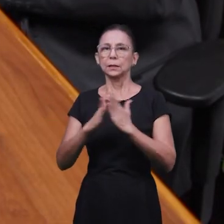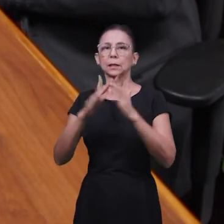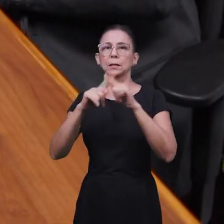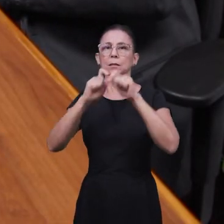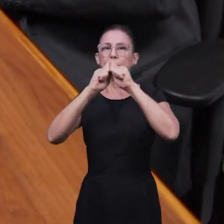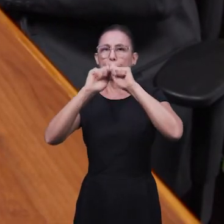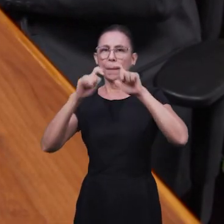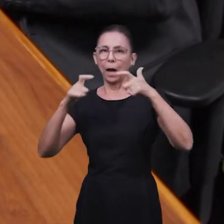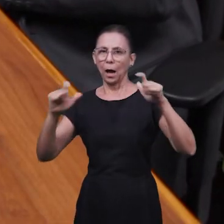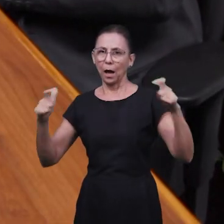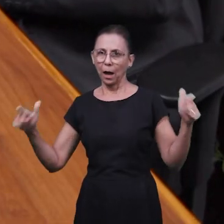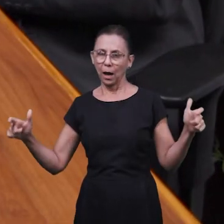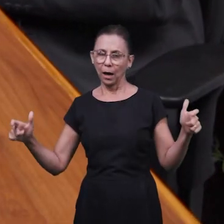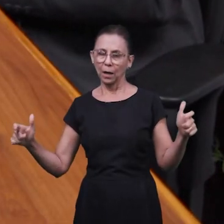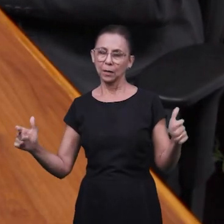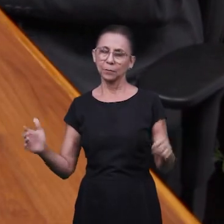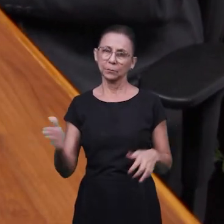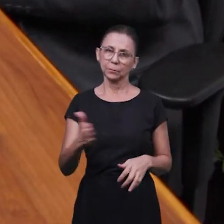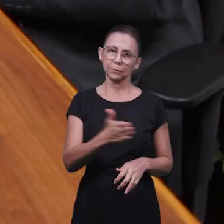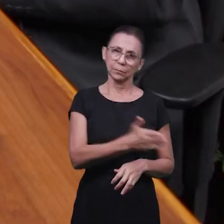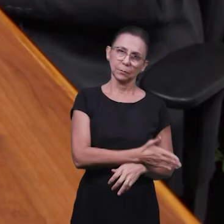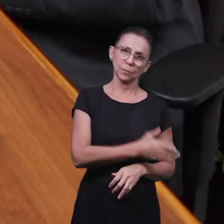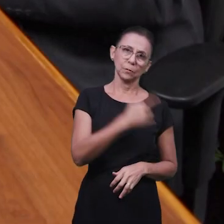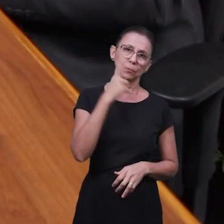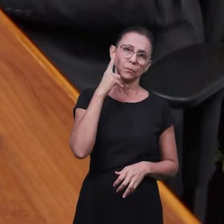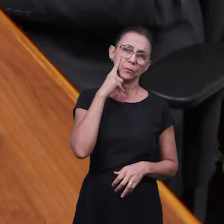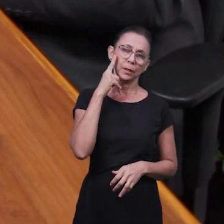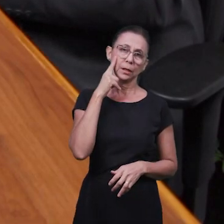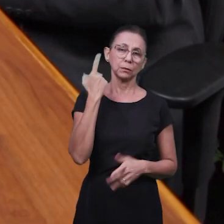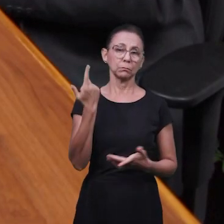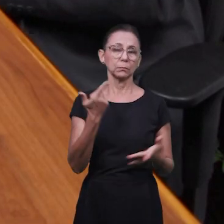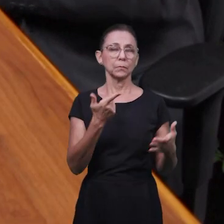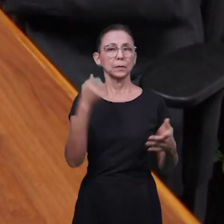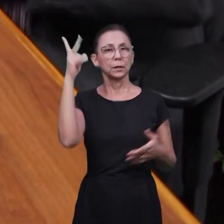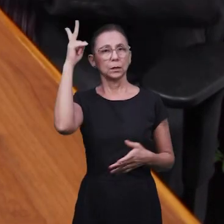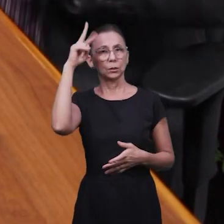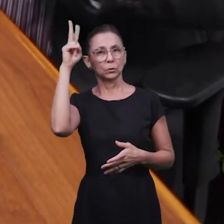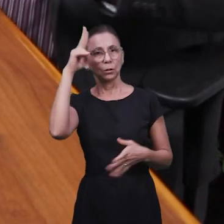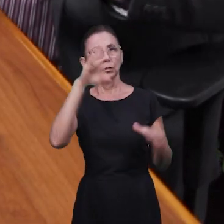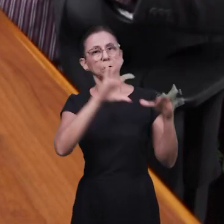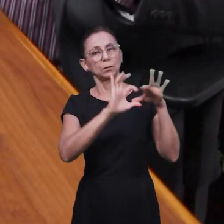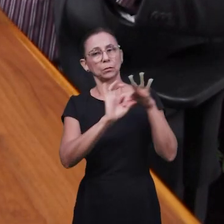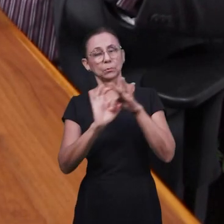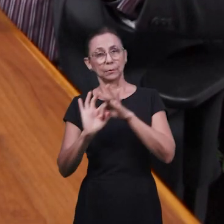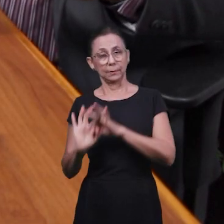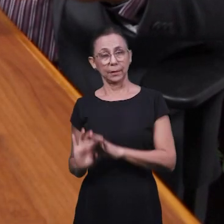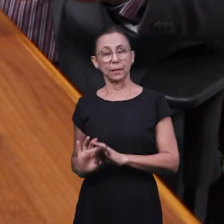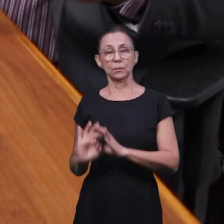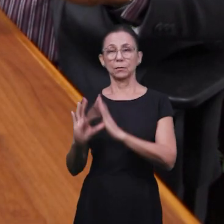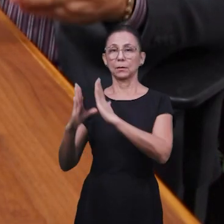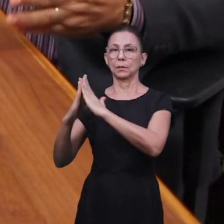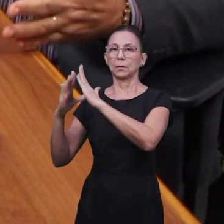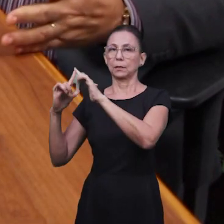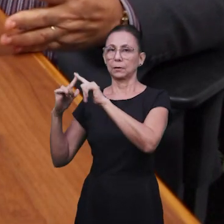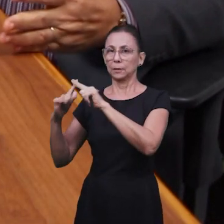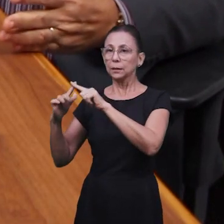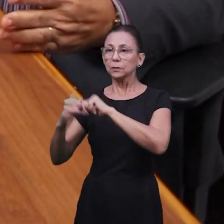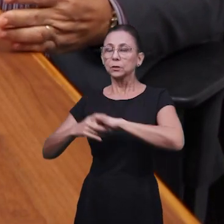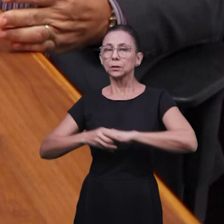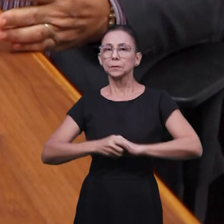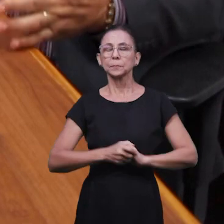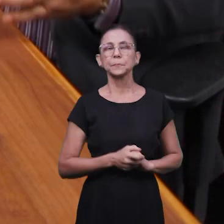igreja. Bom, no contexto histórico, então, da igreja, quer dizer, nós vimos aqui o seu